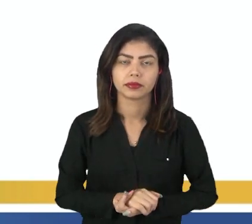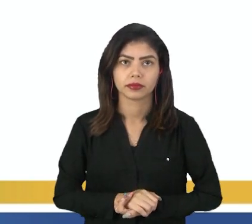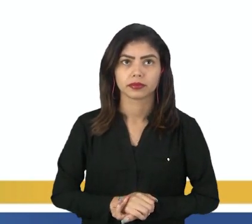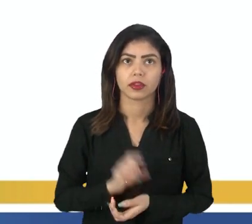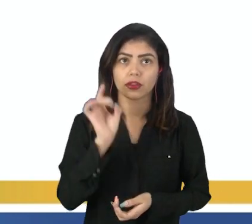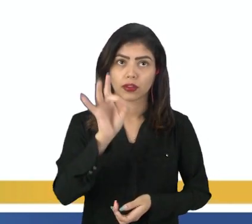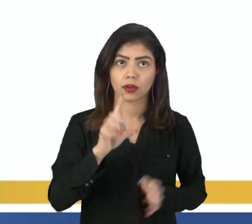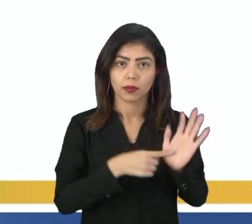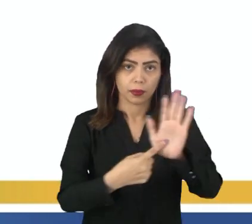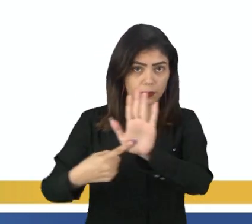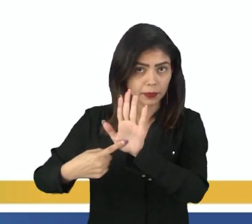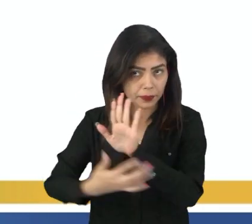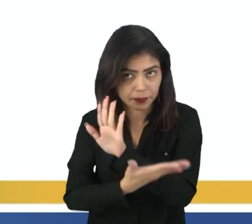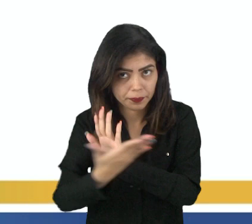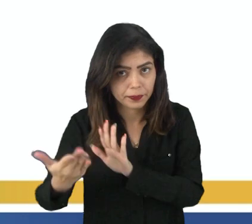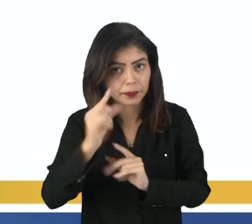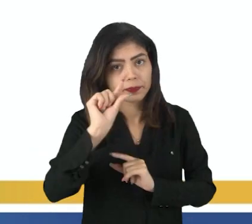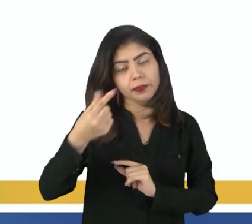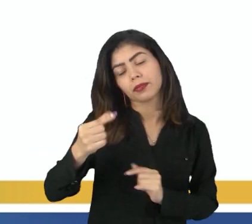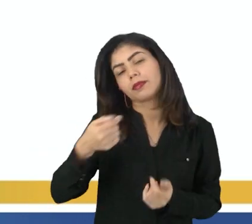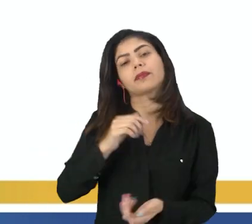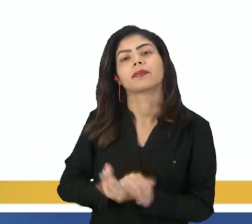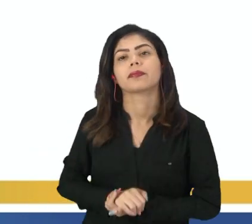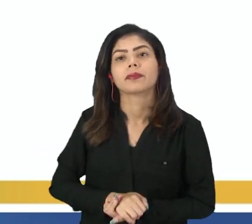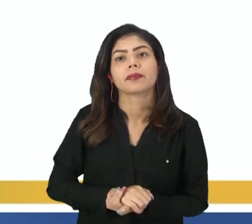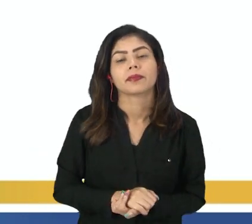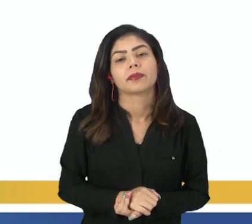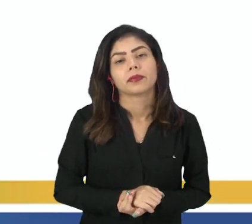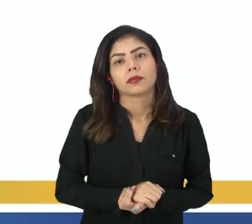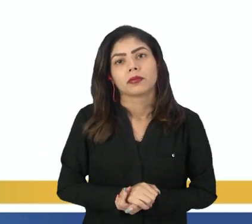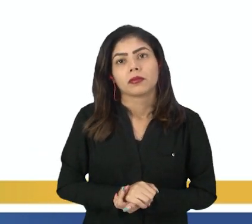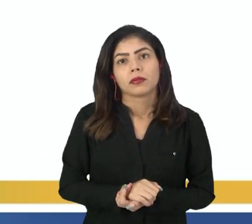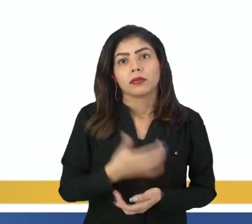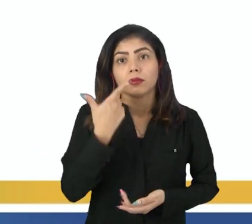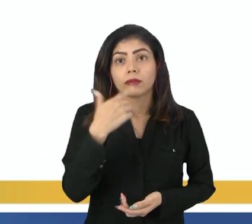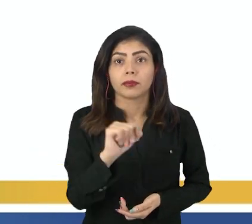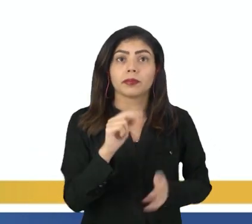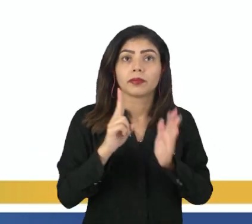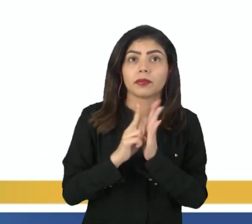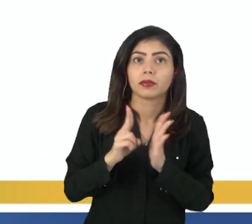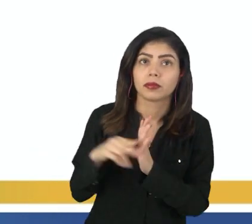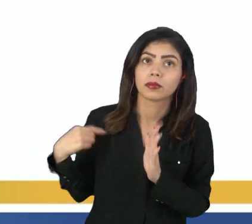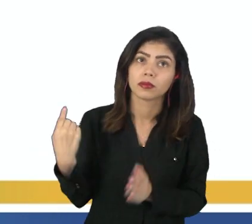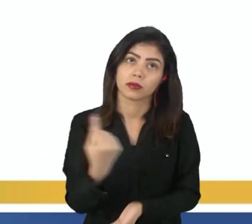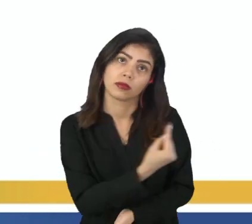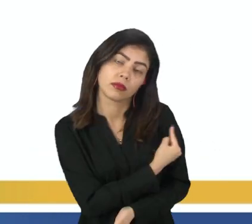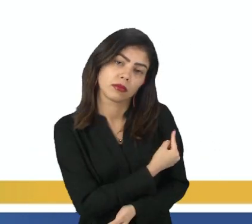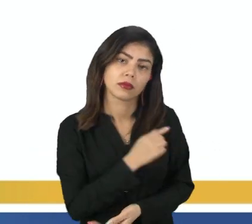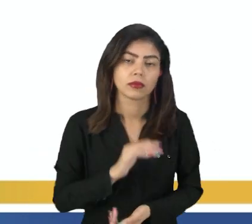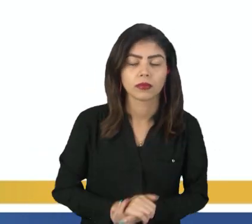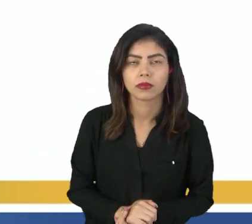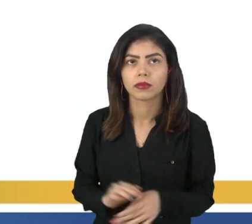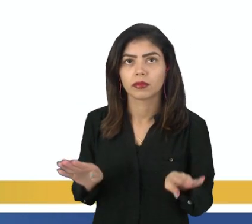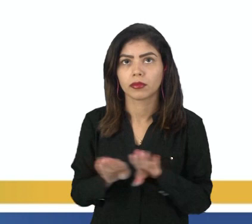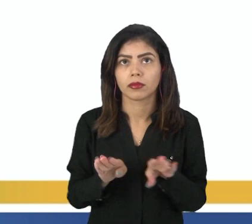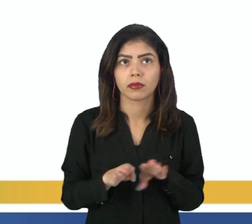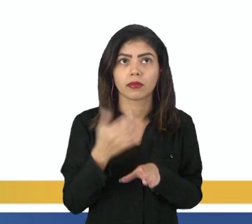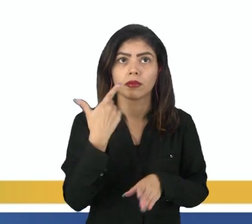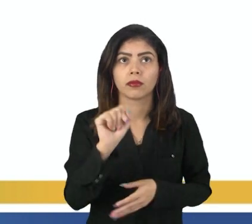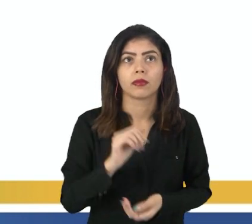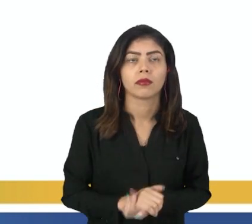mas só para ilustrar um pouco da contribuição da língua indígena na nossa formação também